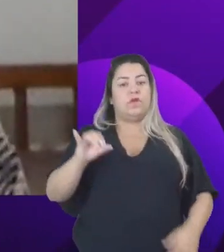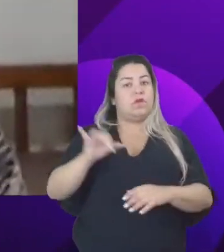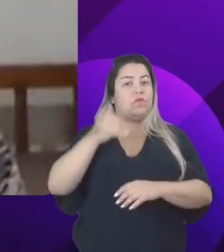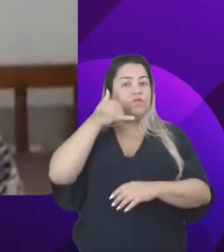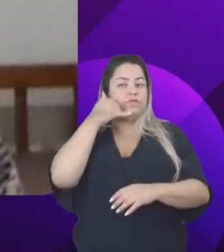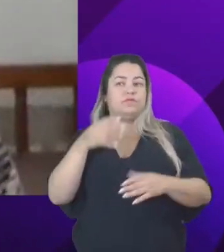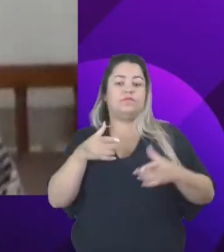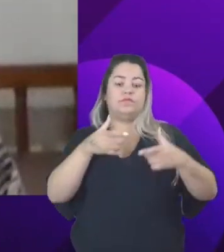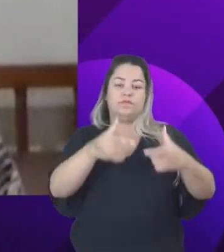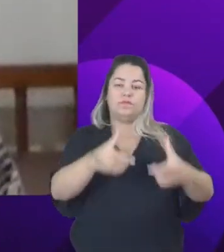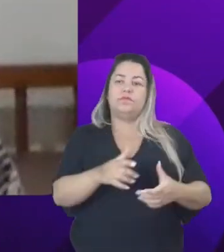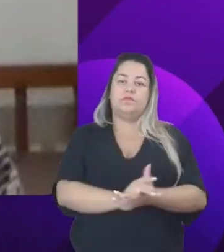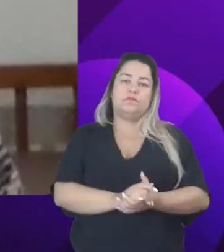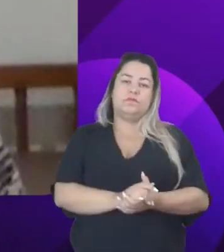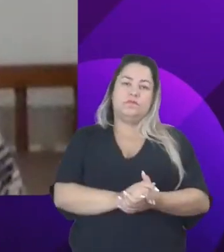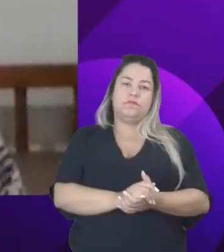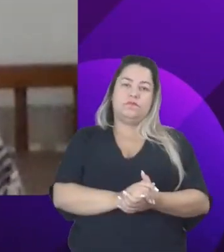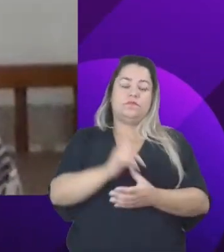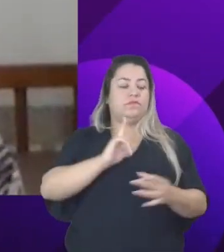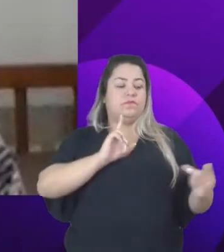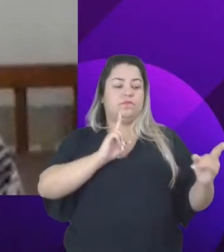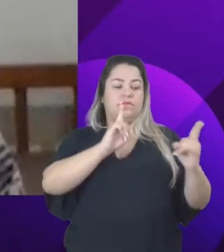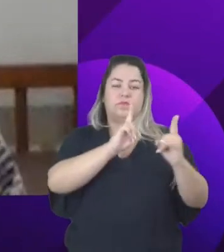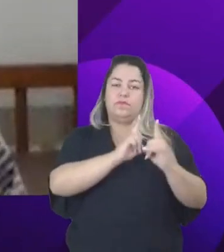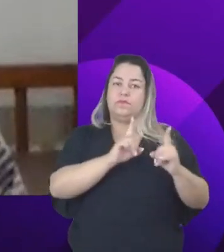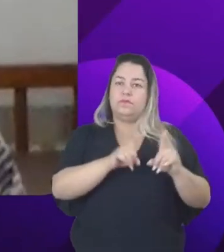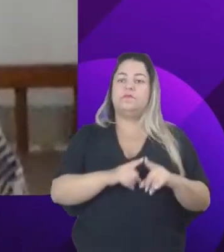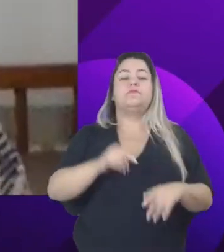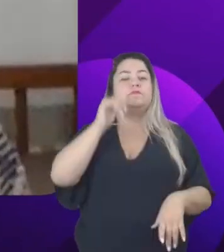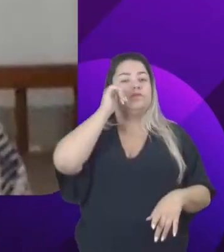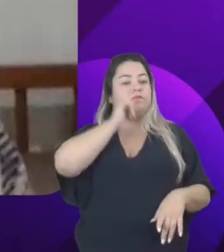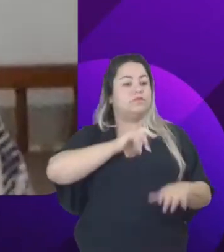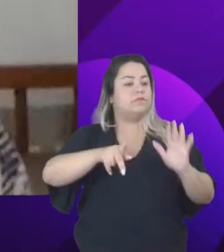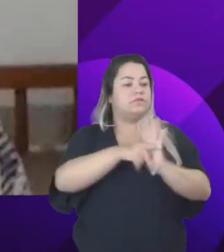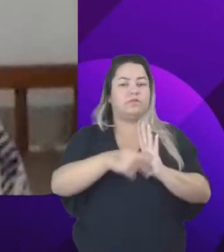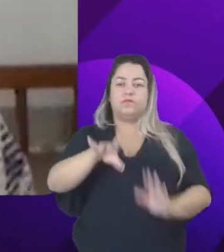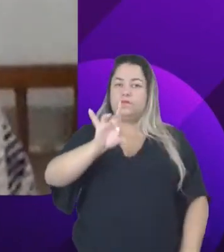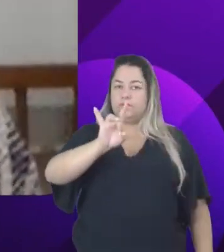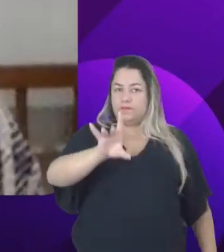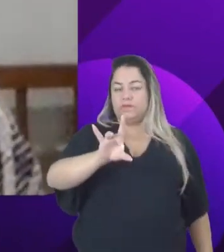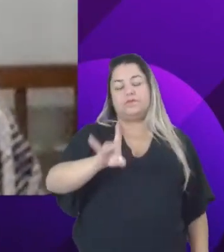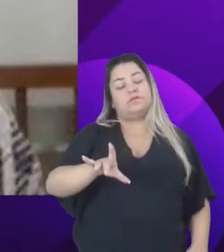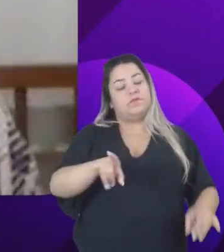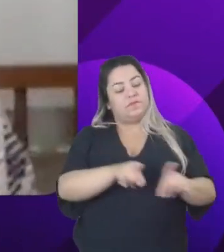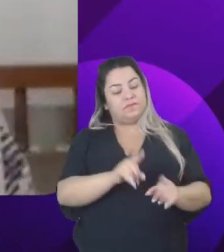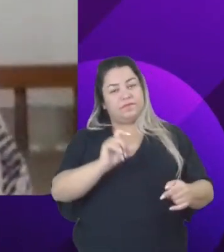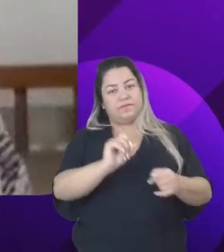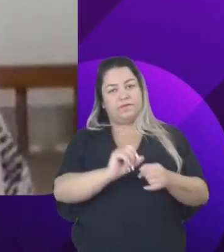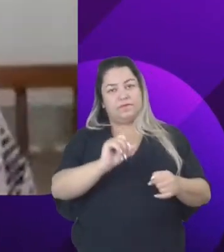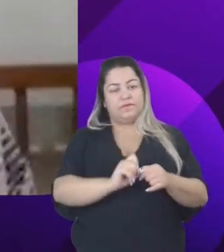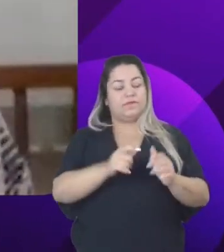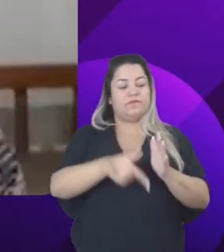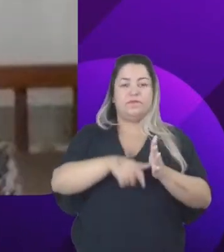espaço, nós temos atendentes exclusivamente mulheres, e viemos fazendo, até